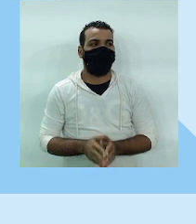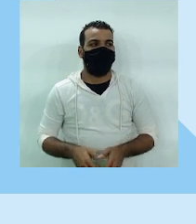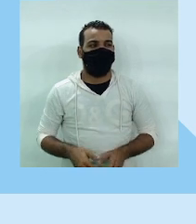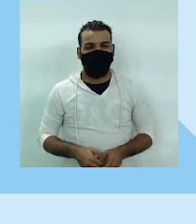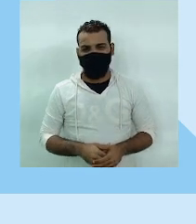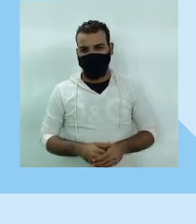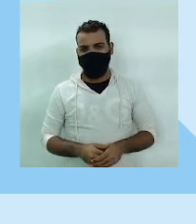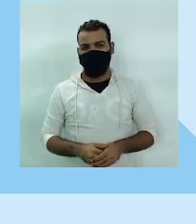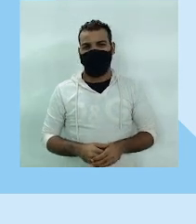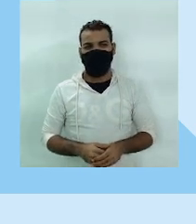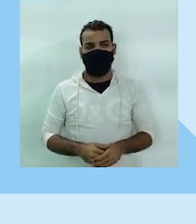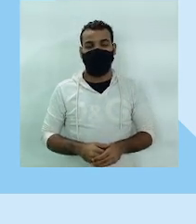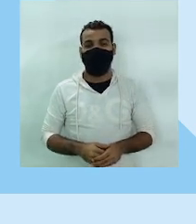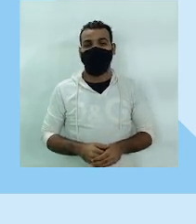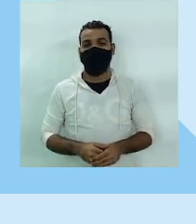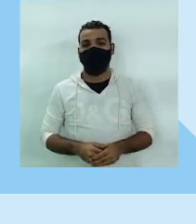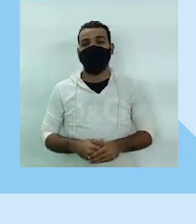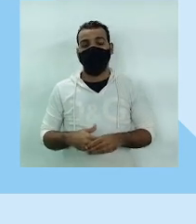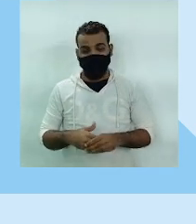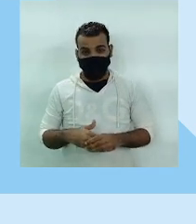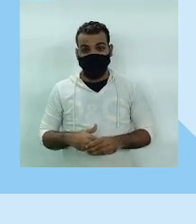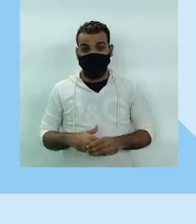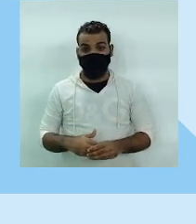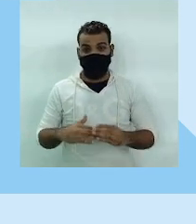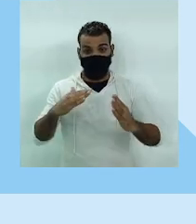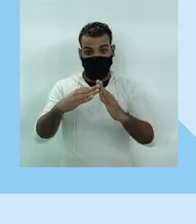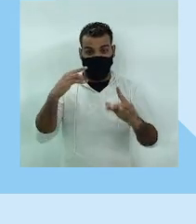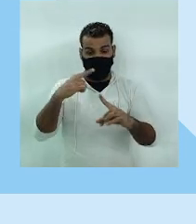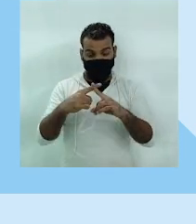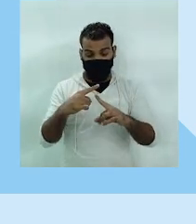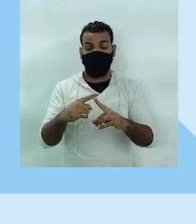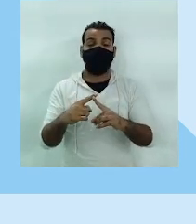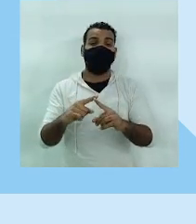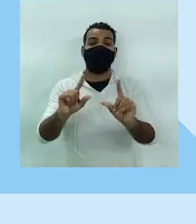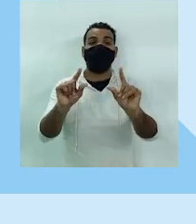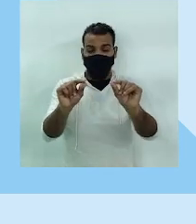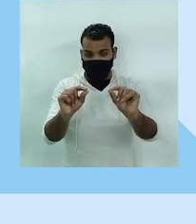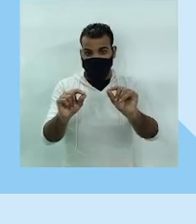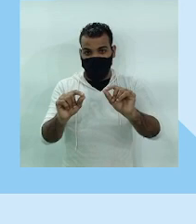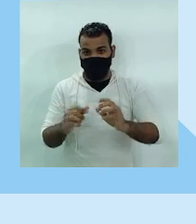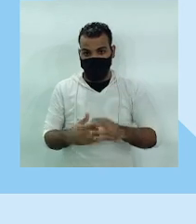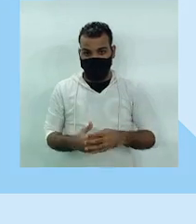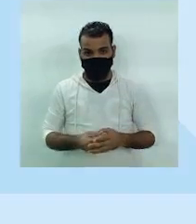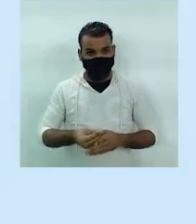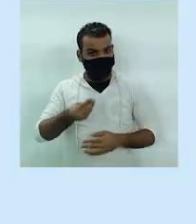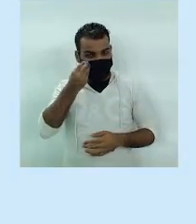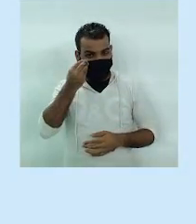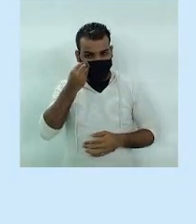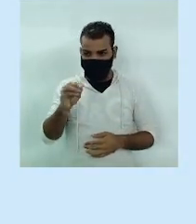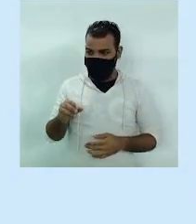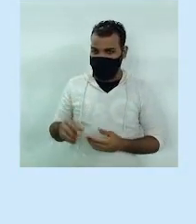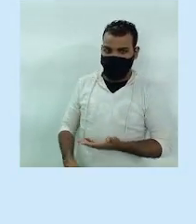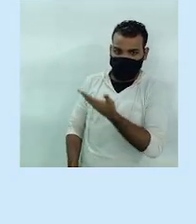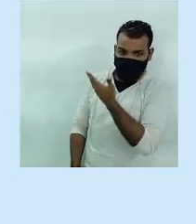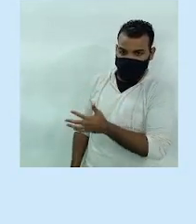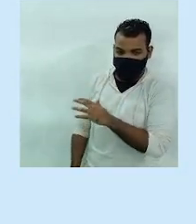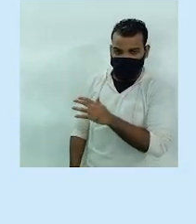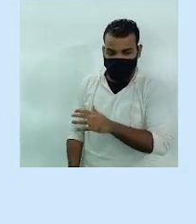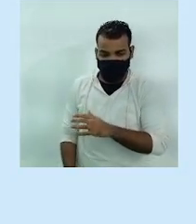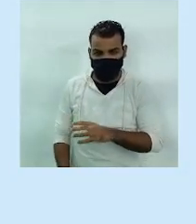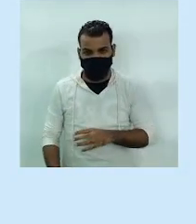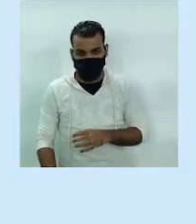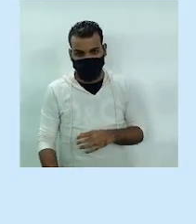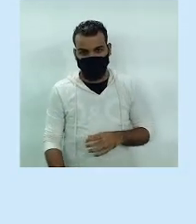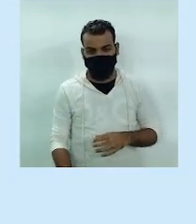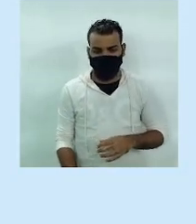pau. Então a igreja dos índios diziam era a verdadeira santidade para ir ao céu. Porque a